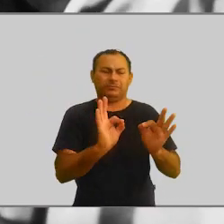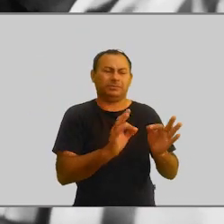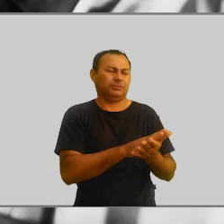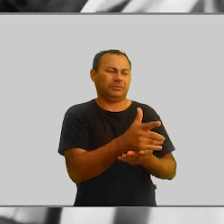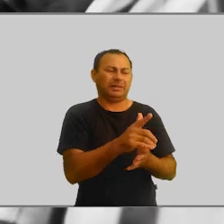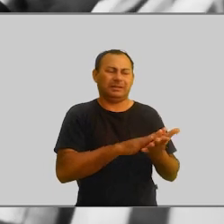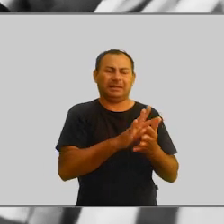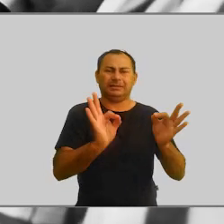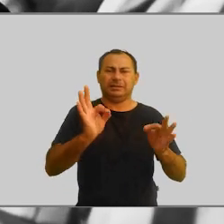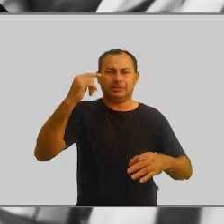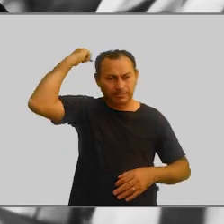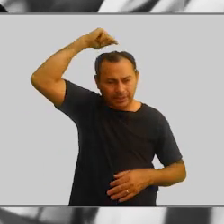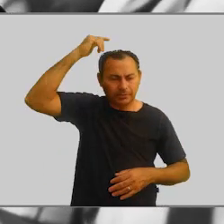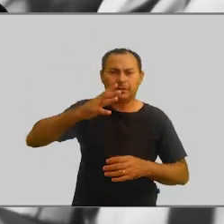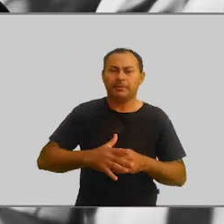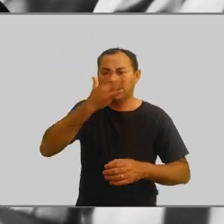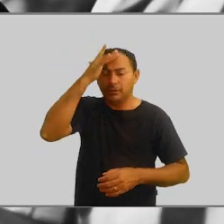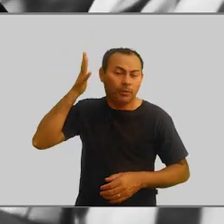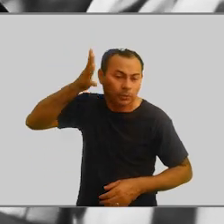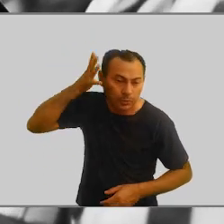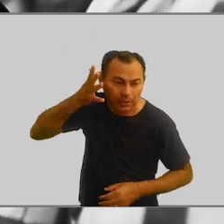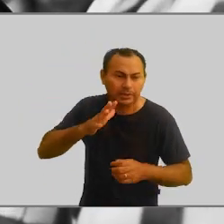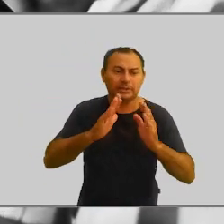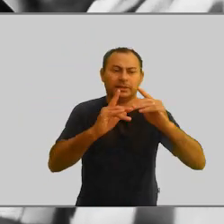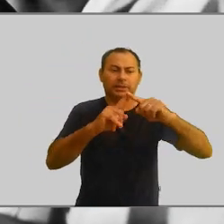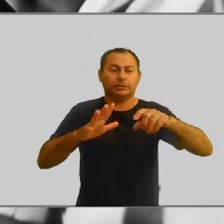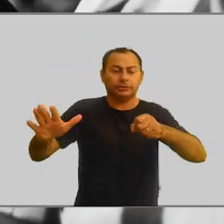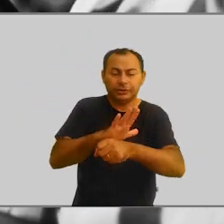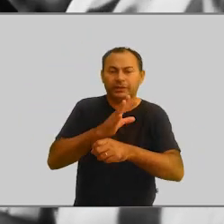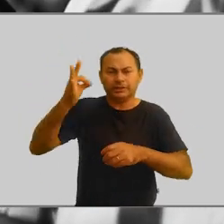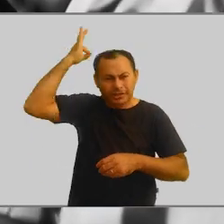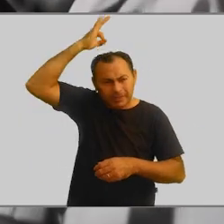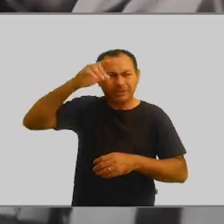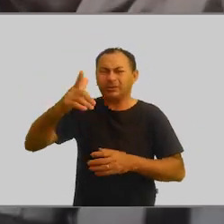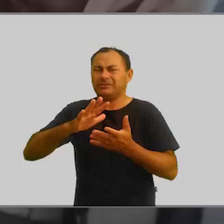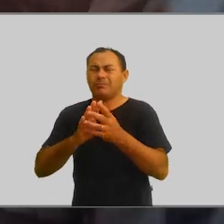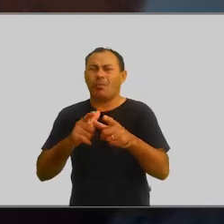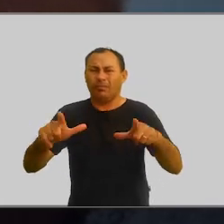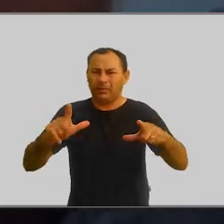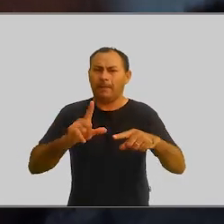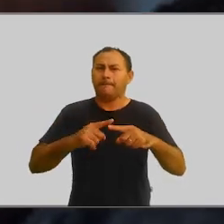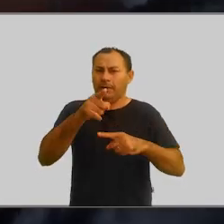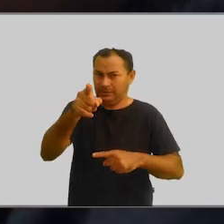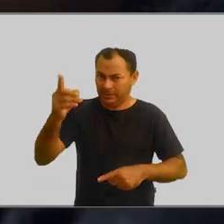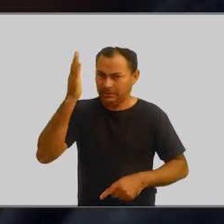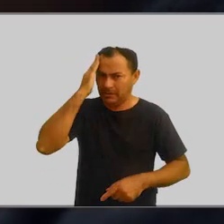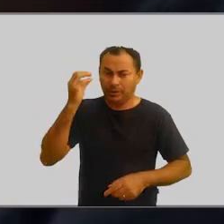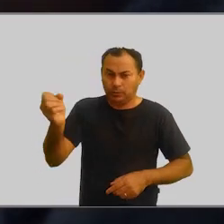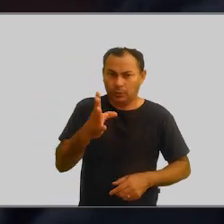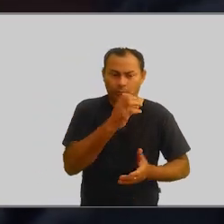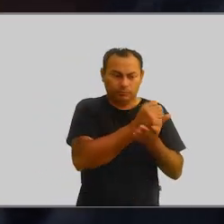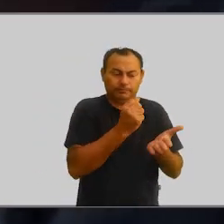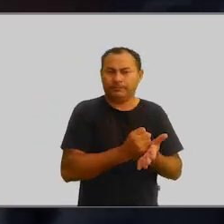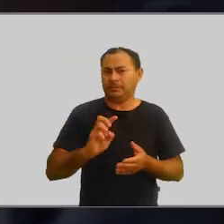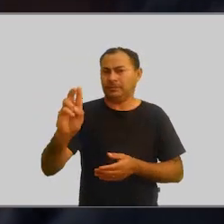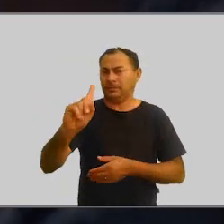são cheios do Espírito. Há pregadores e igrejas cheios do Espírito e outros nem tanto. Mas você sabia que o Novo